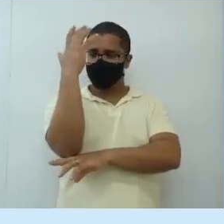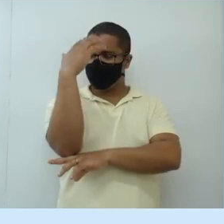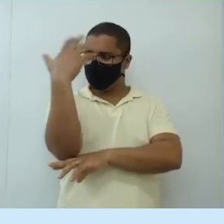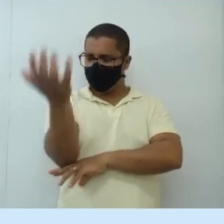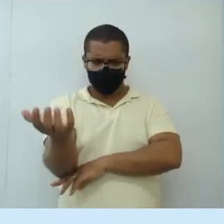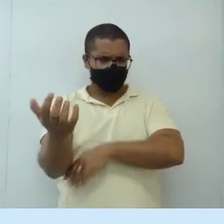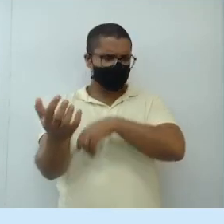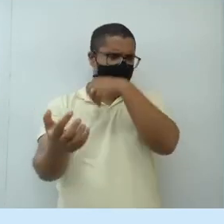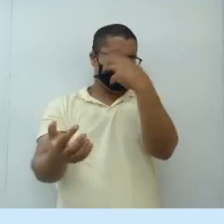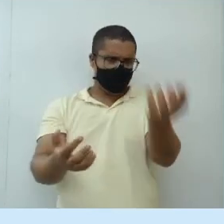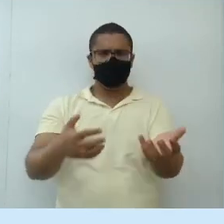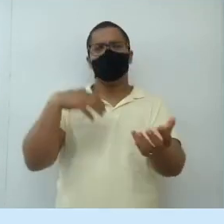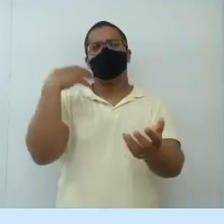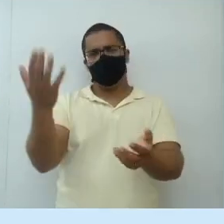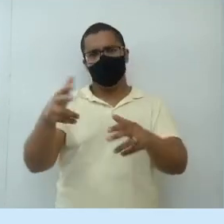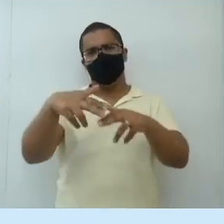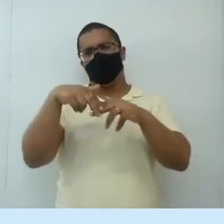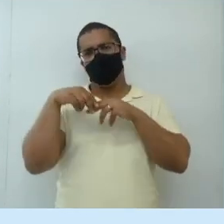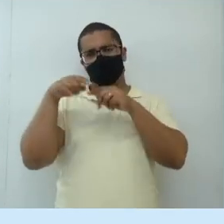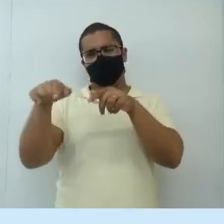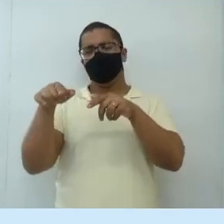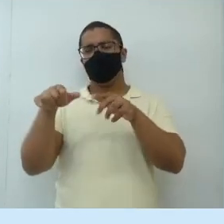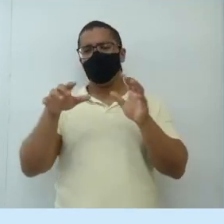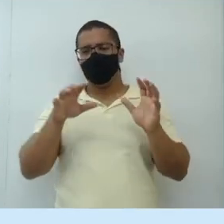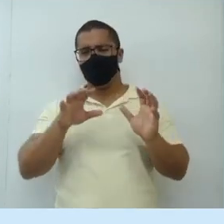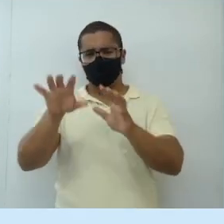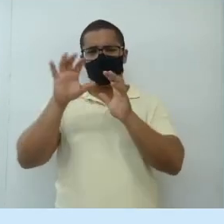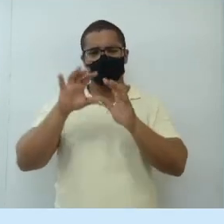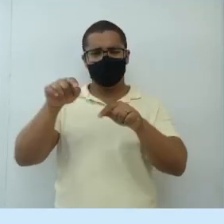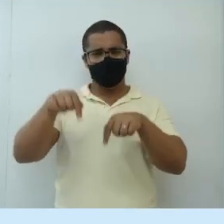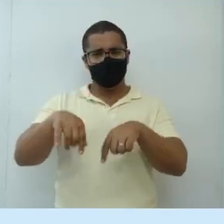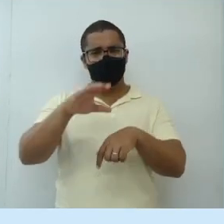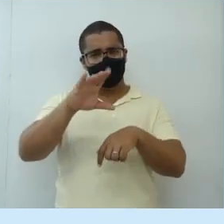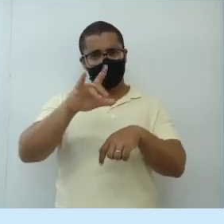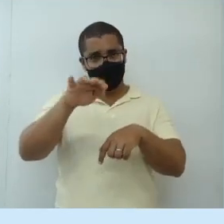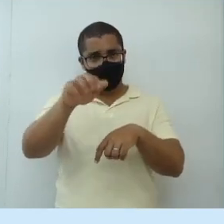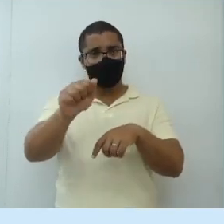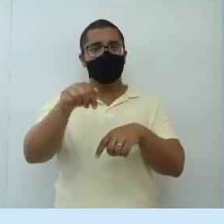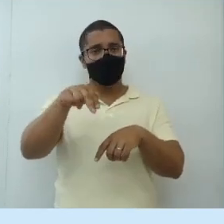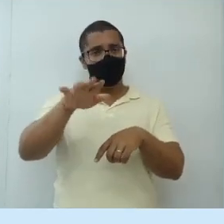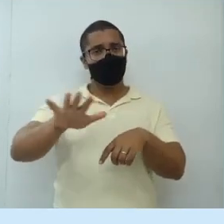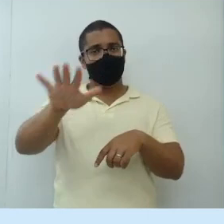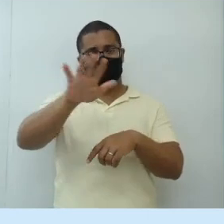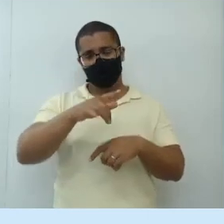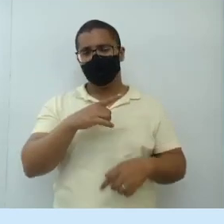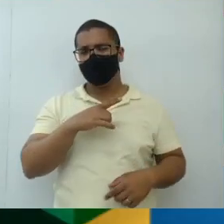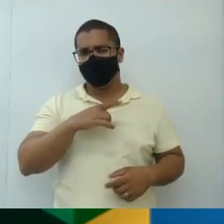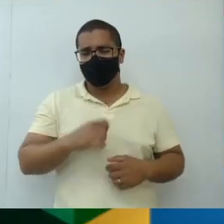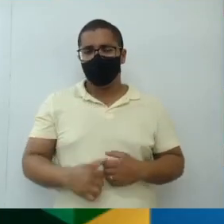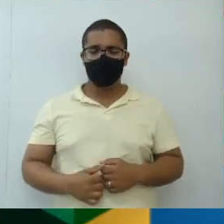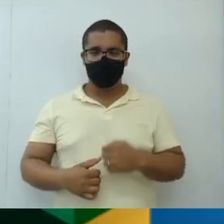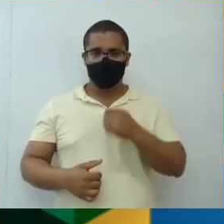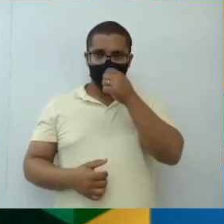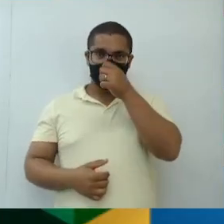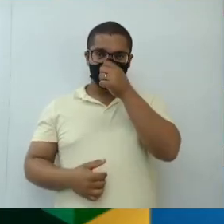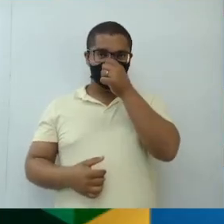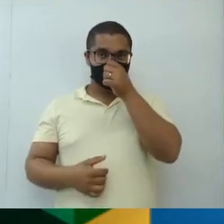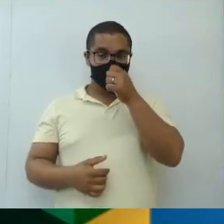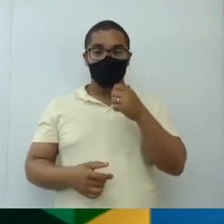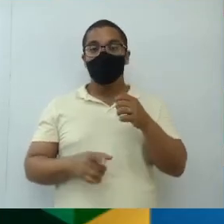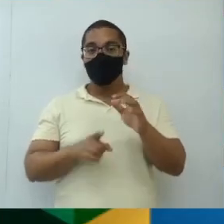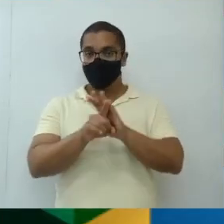as relações no clima do semiárido nordestino Beleza então letra B na segunda vamos ver com a outra aí